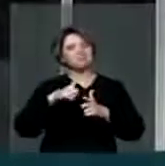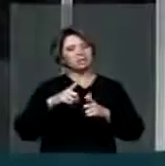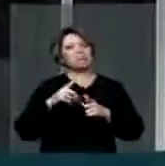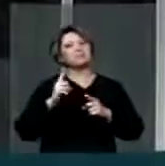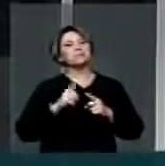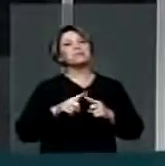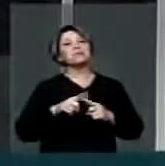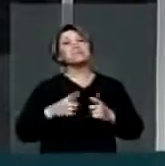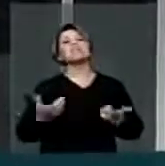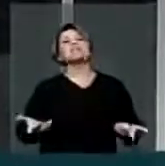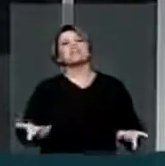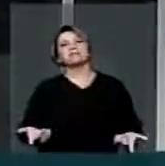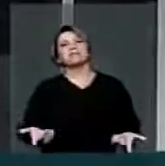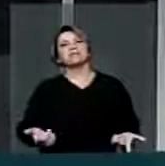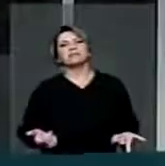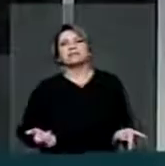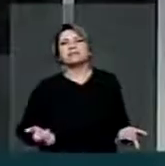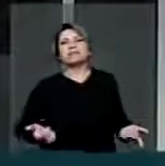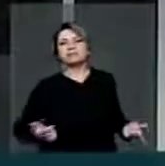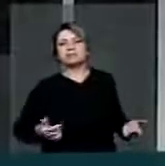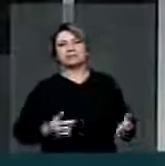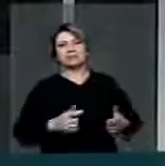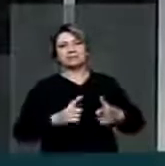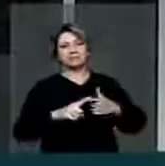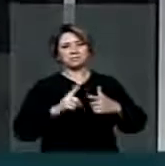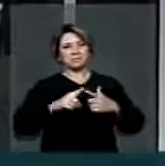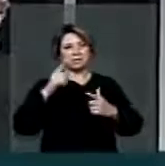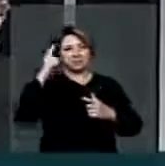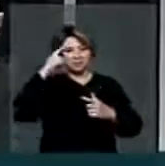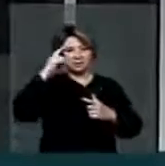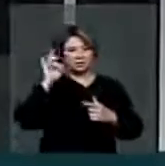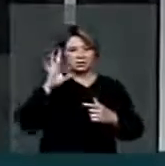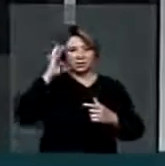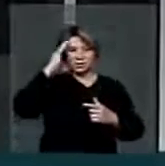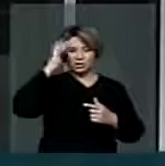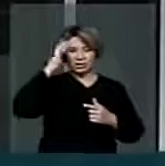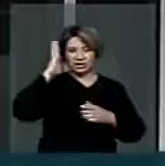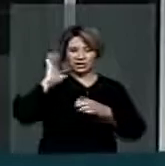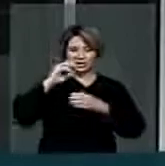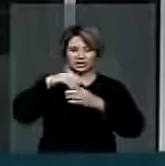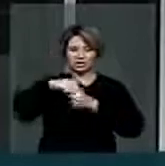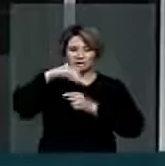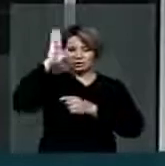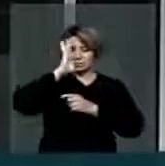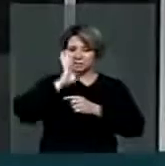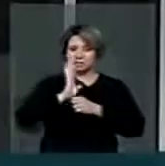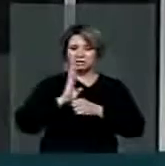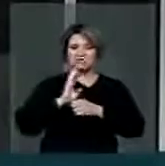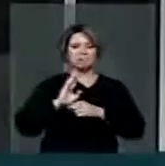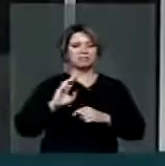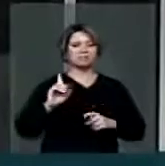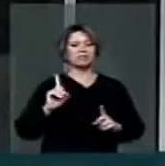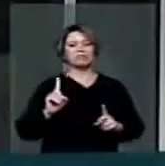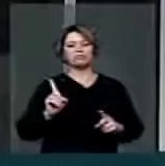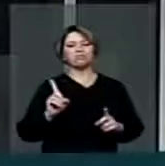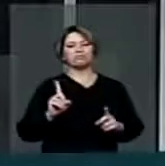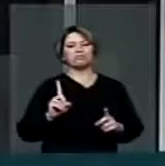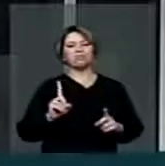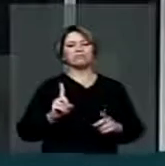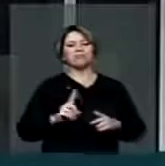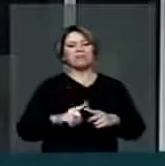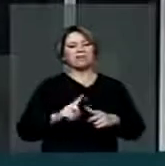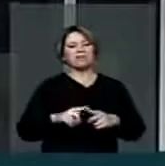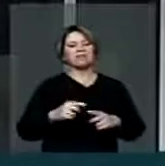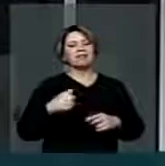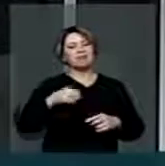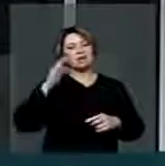é um fenômeno que pode ser compreendido somente dentro das fronteiras do nosso país. Eu sou daqueles, senhor presidente,